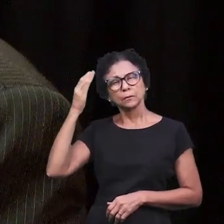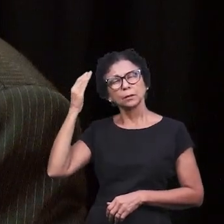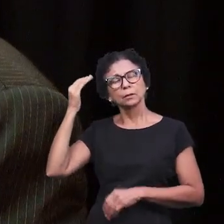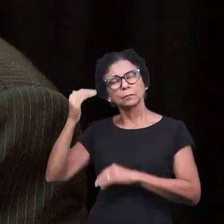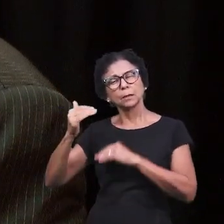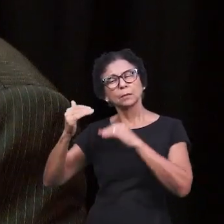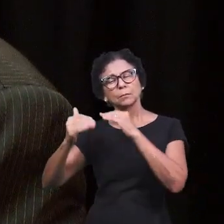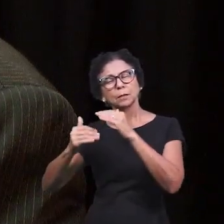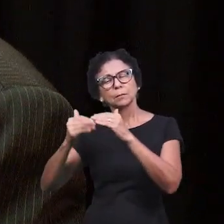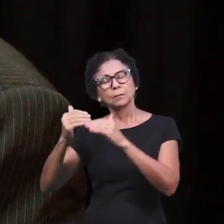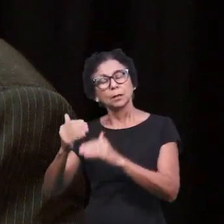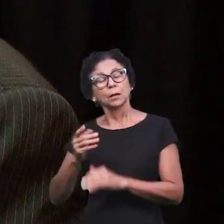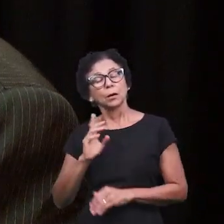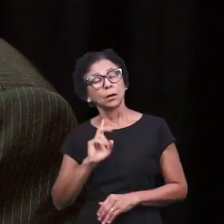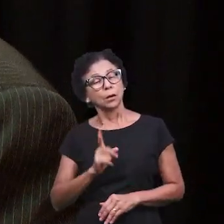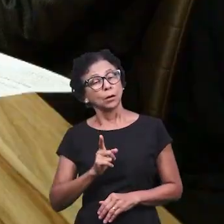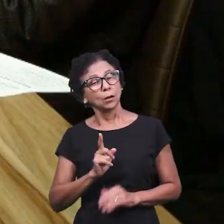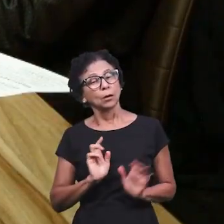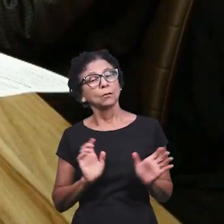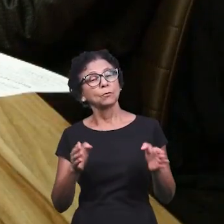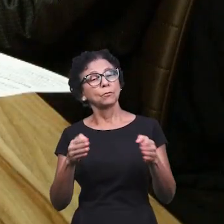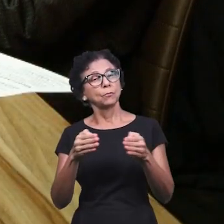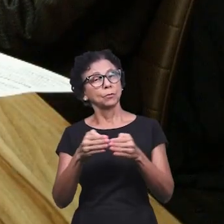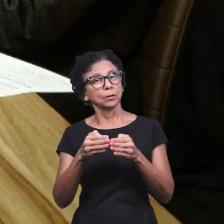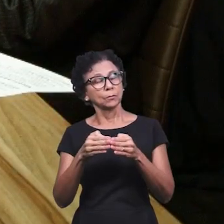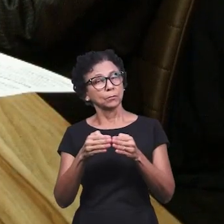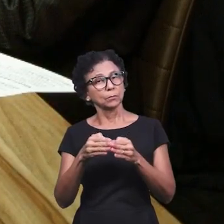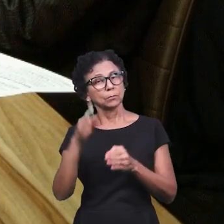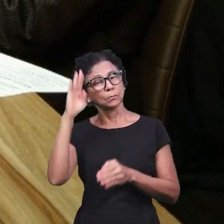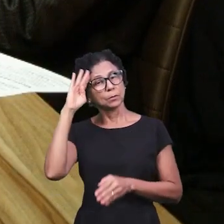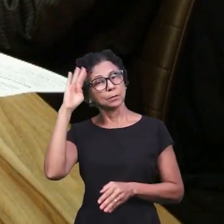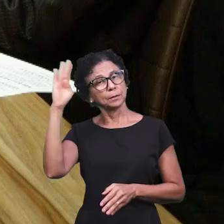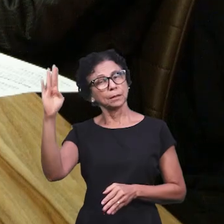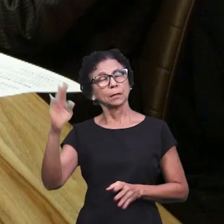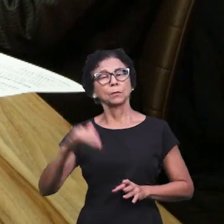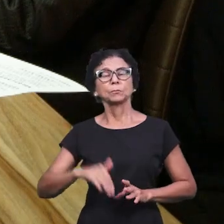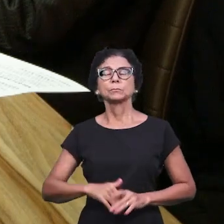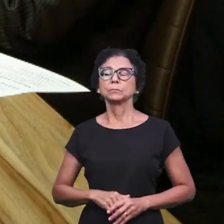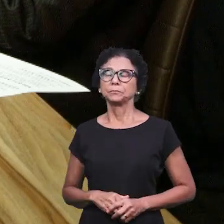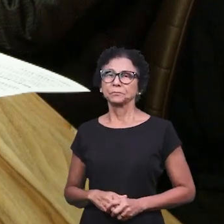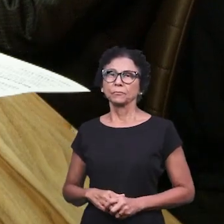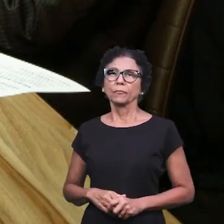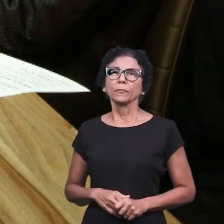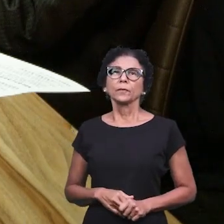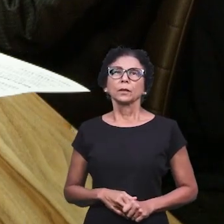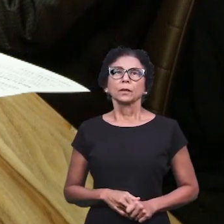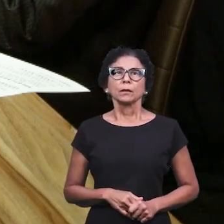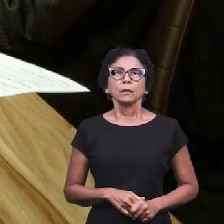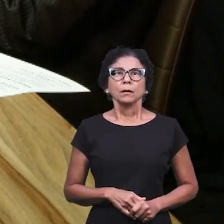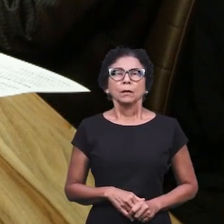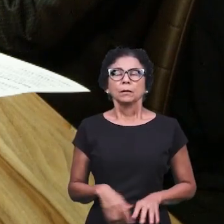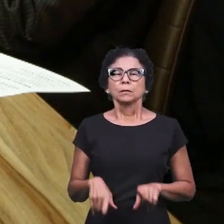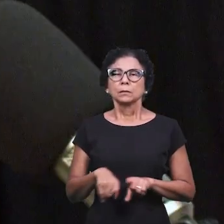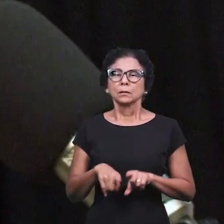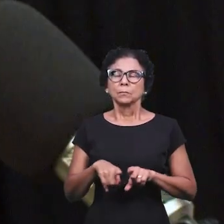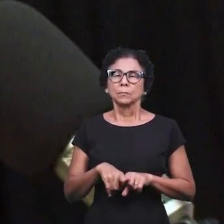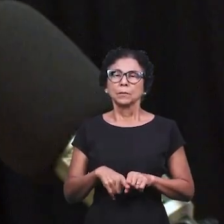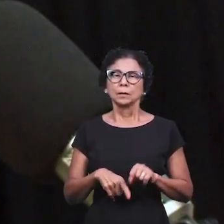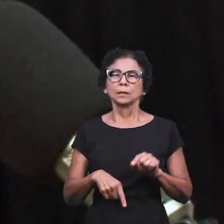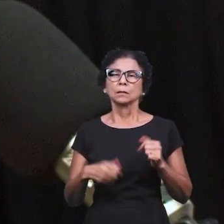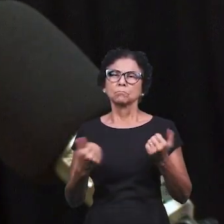era fundamental. Exato, focar na minha área de formação. Certo. Isso é fundamental a gente conversar. Nós já fizemos programas com